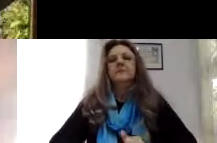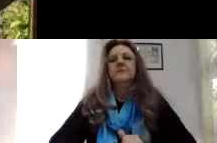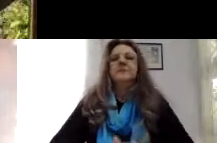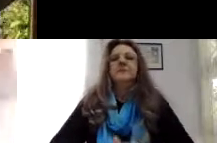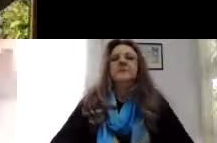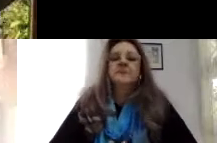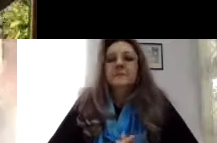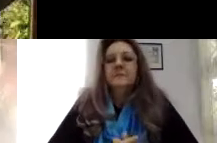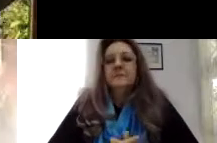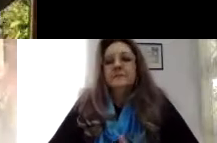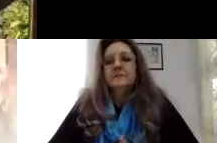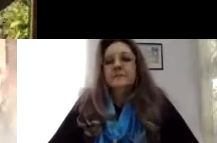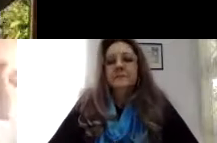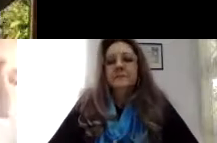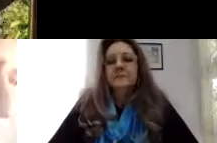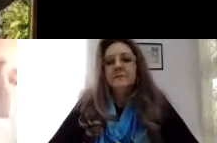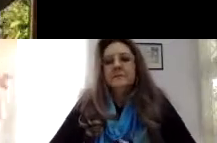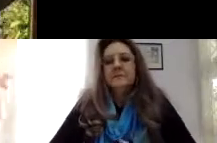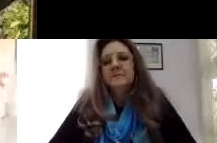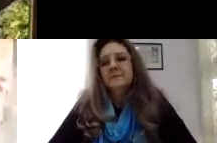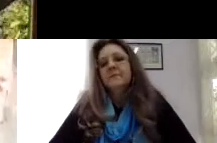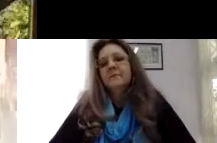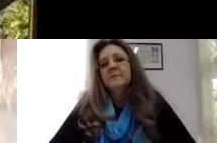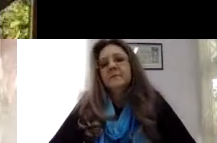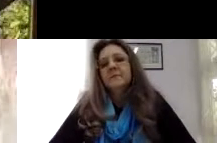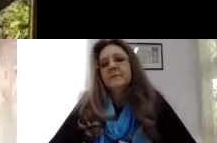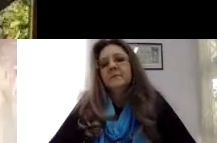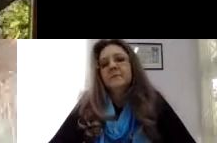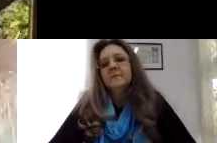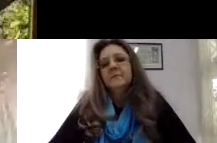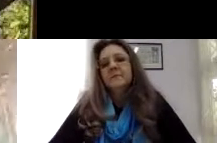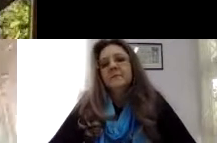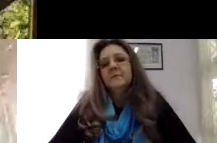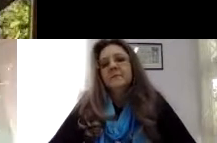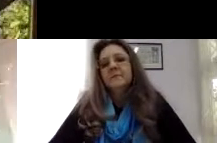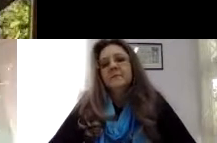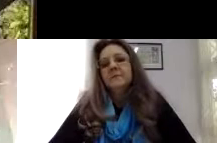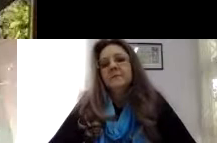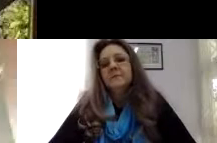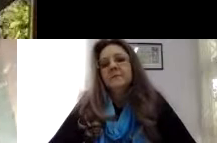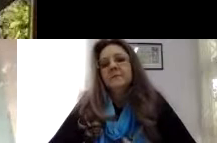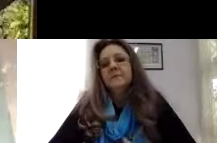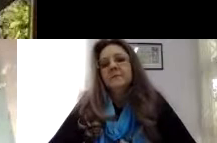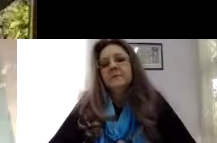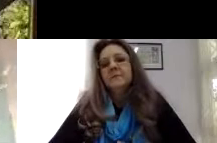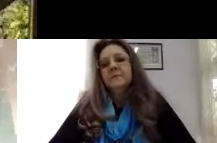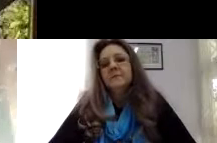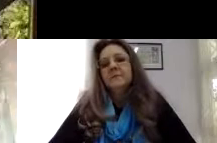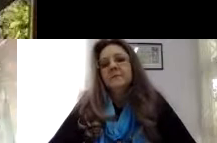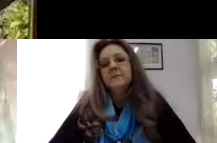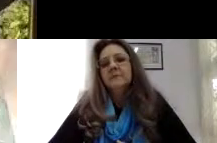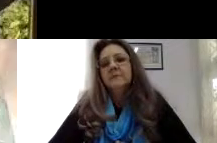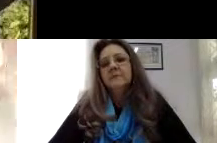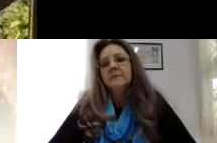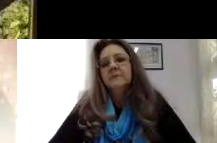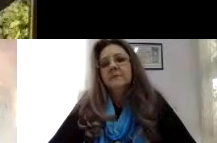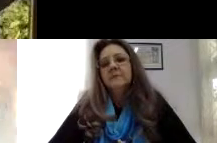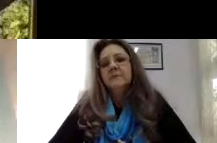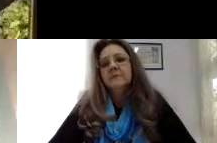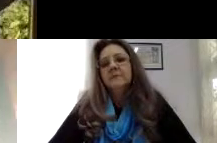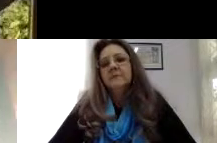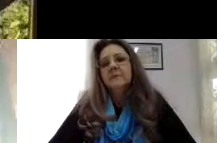né? De debate. Então, o primeiro ponto, eu faria o primeiro ponto, depois abriria já para o debate,